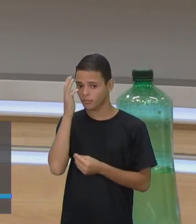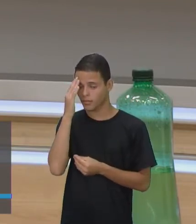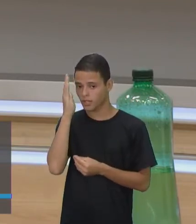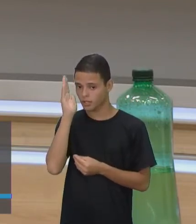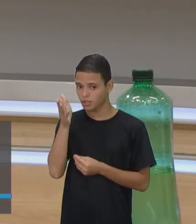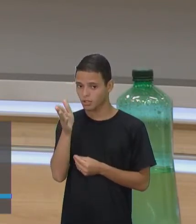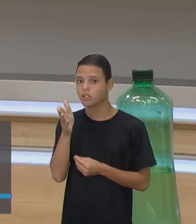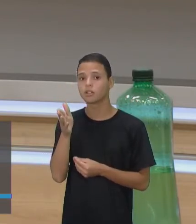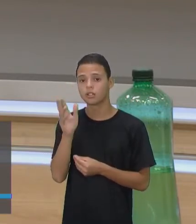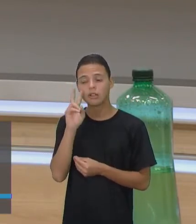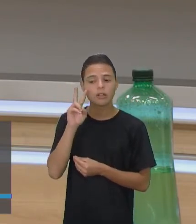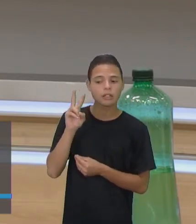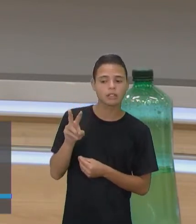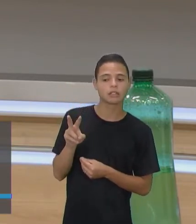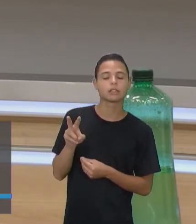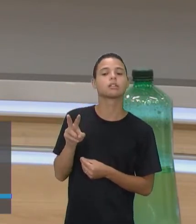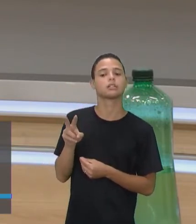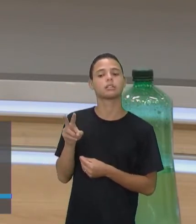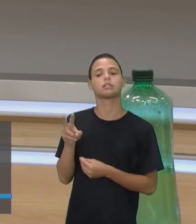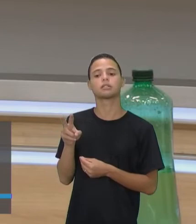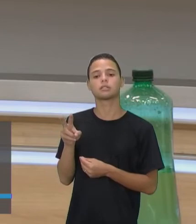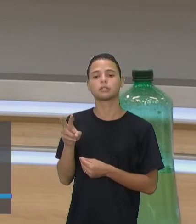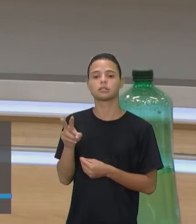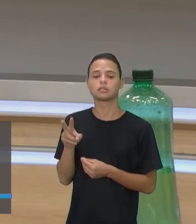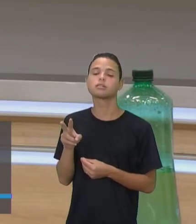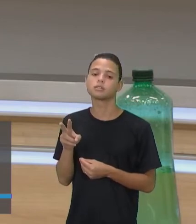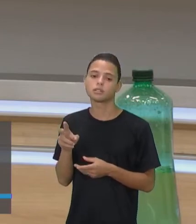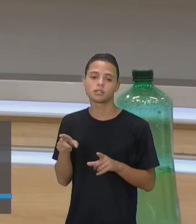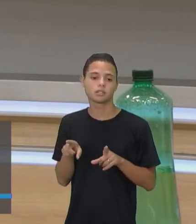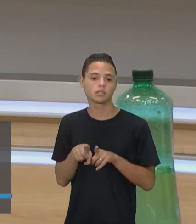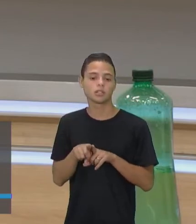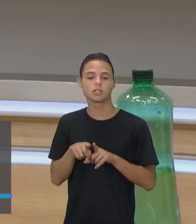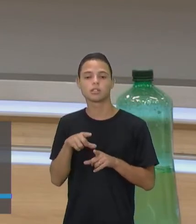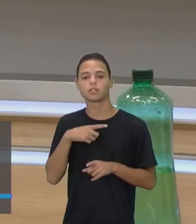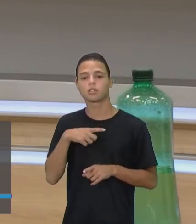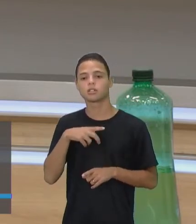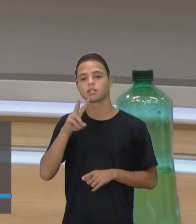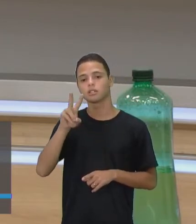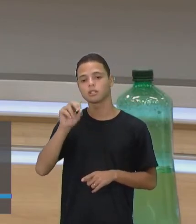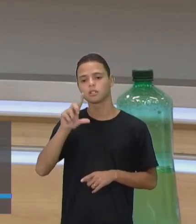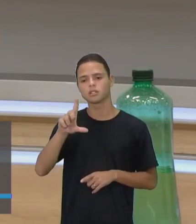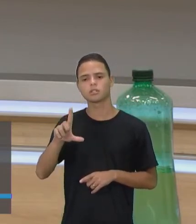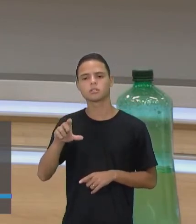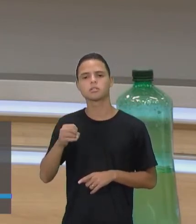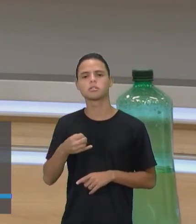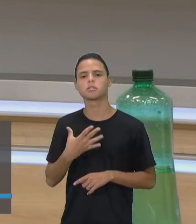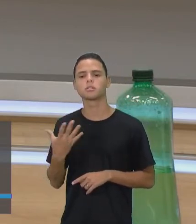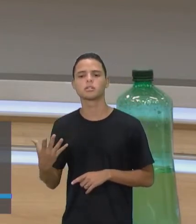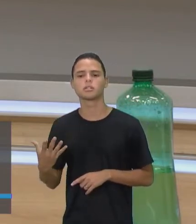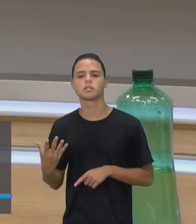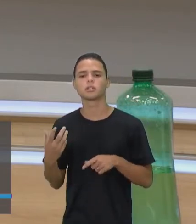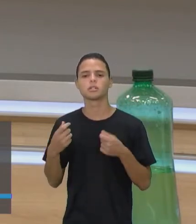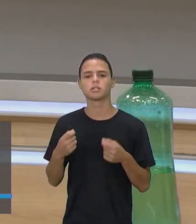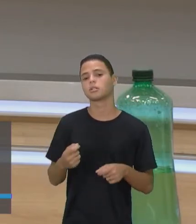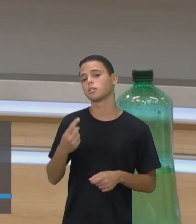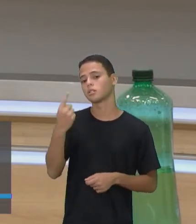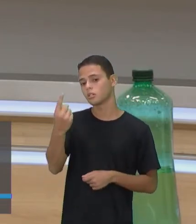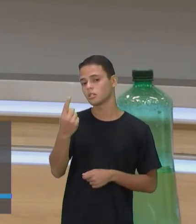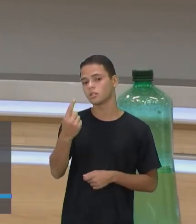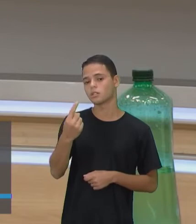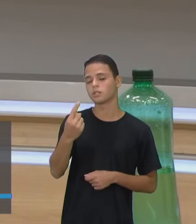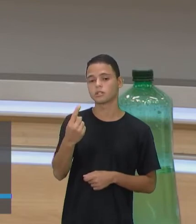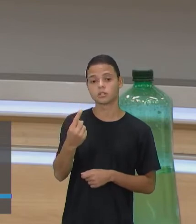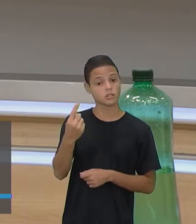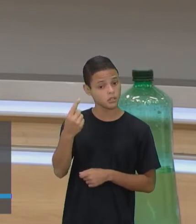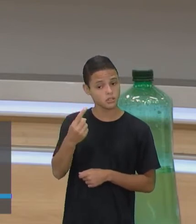está na sua frente. E também aquela questão que já está expressa aqui do volume. Quantos sacos de plástico precisa para fazer 1 litro, 1